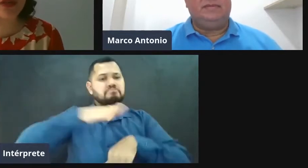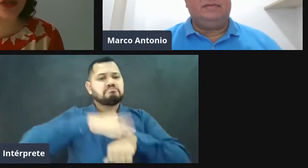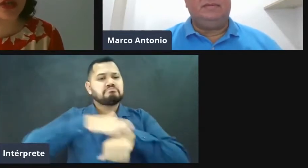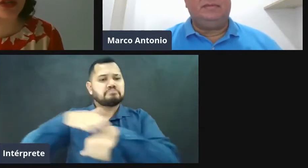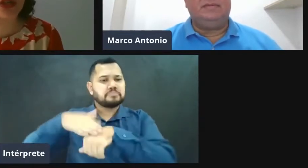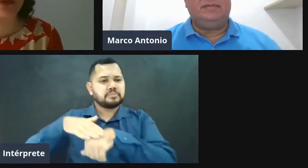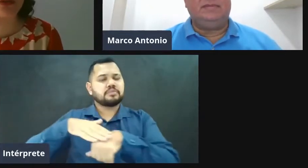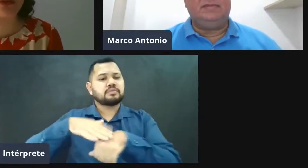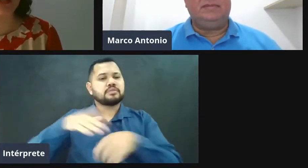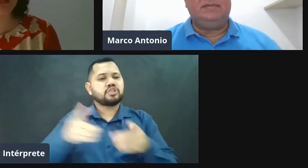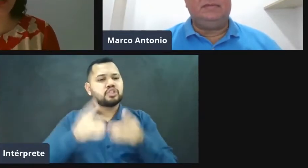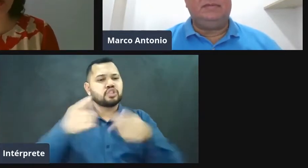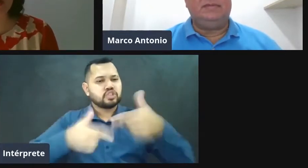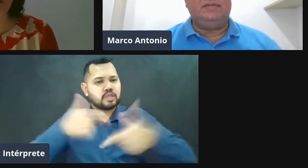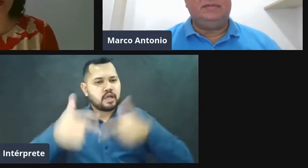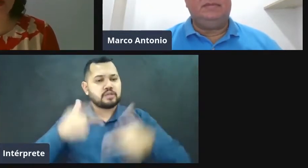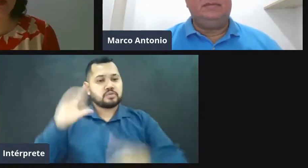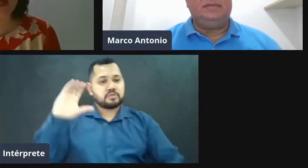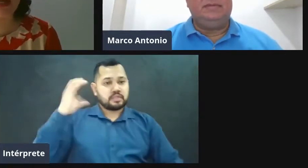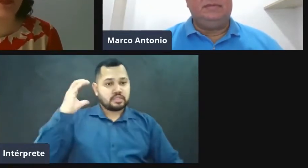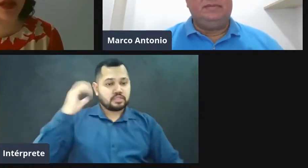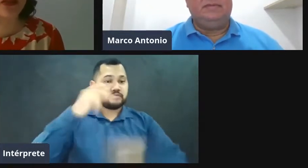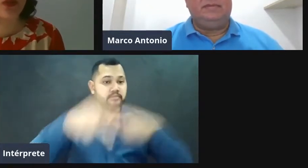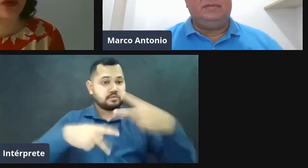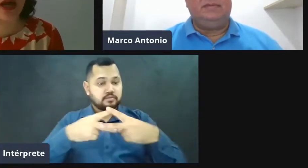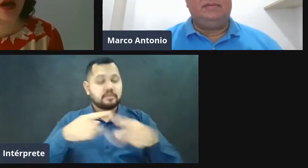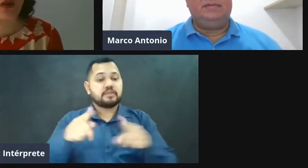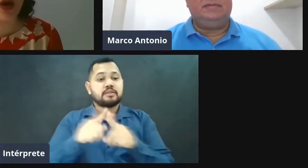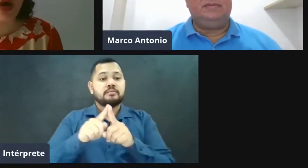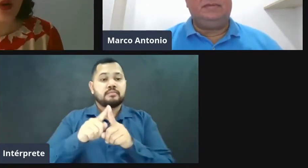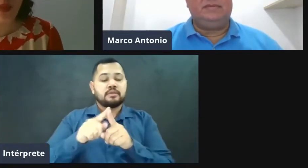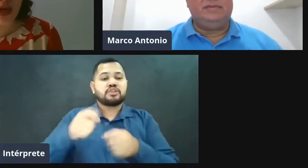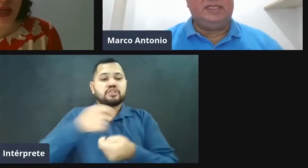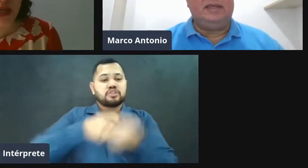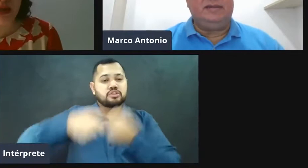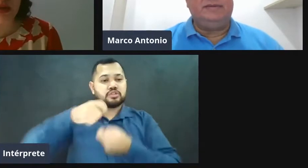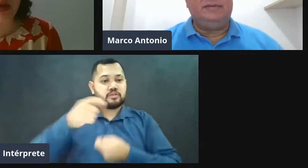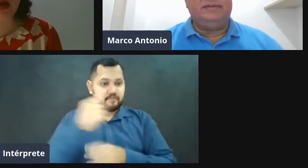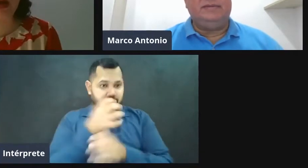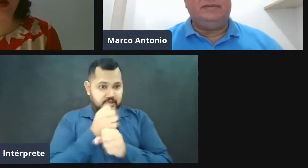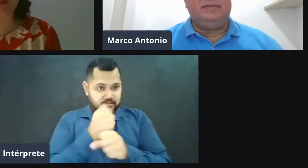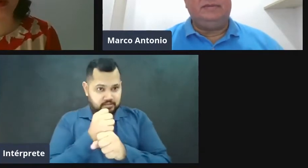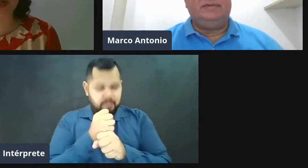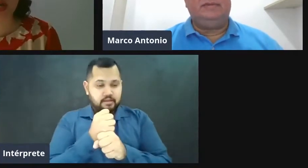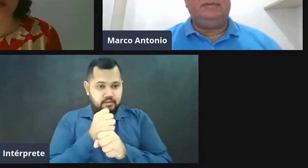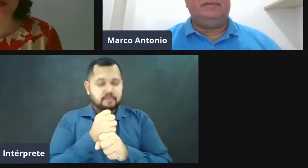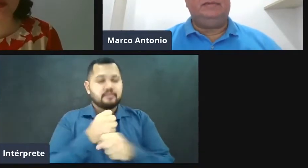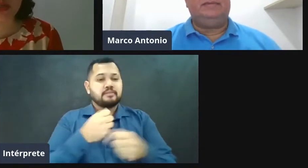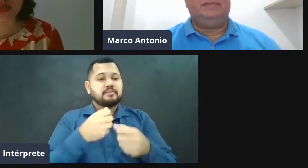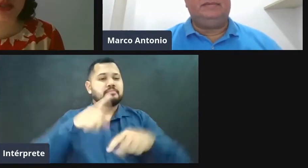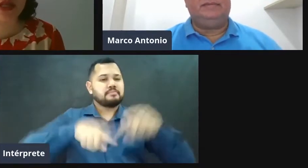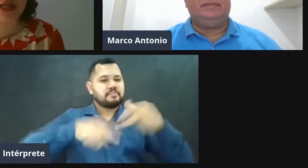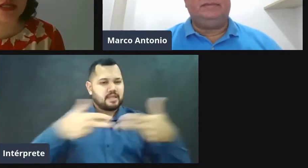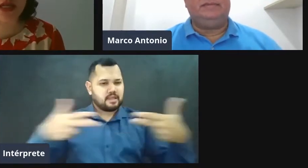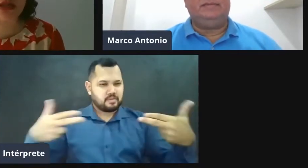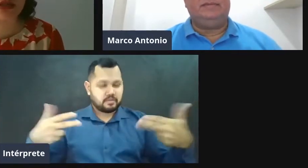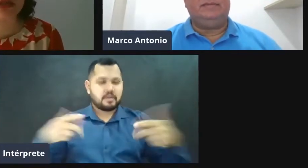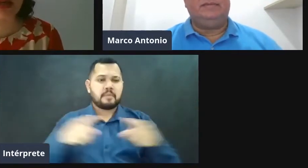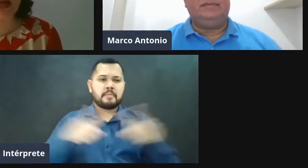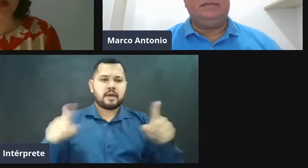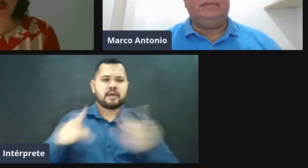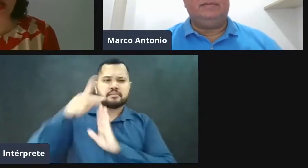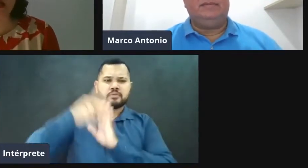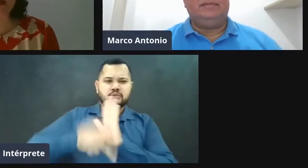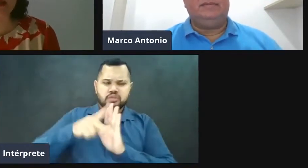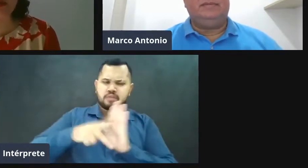didático-científica, administrativa e de gestão financeira e patrimonial. Porém, projetos e medidas